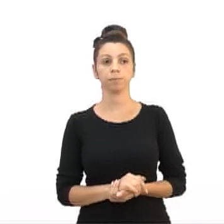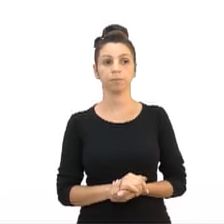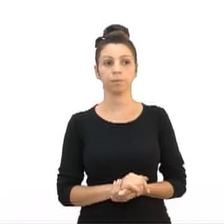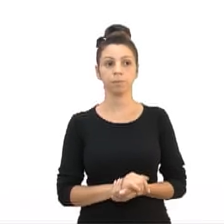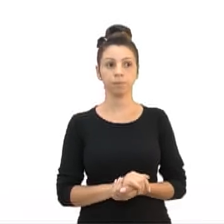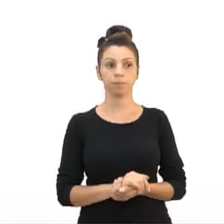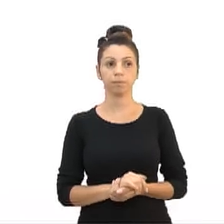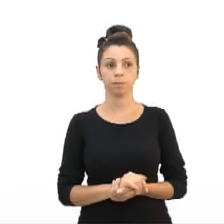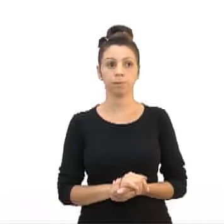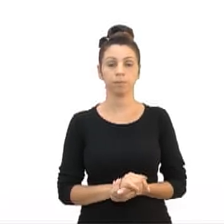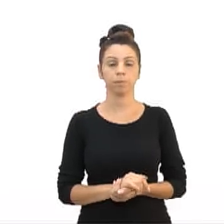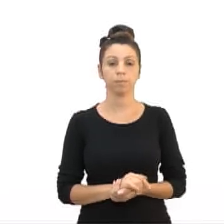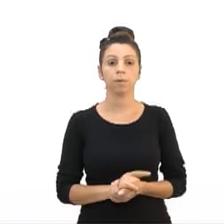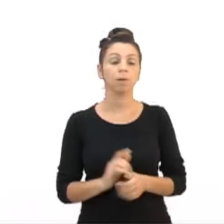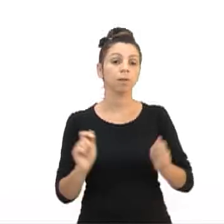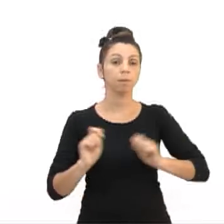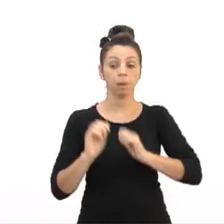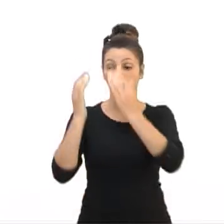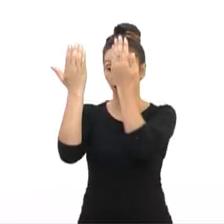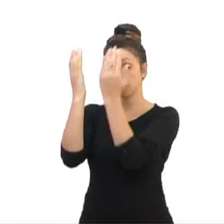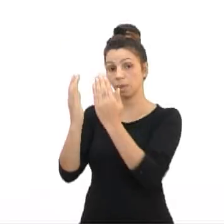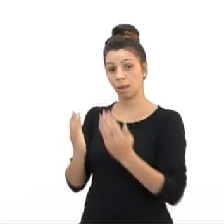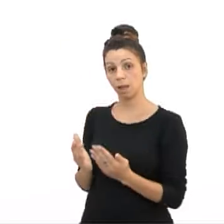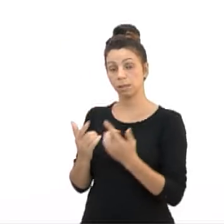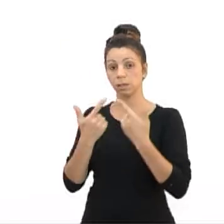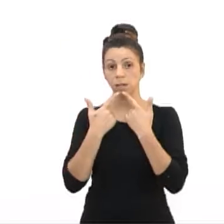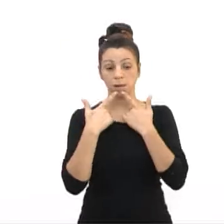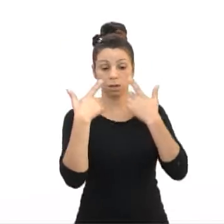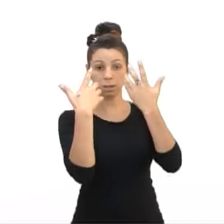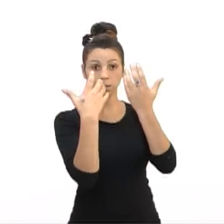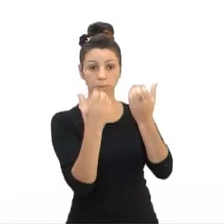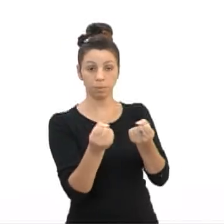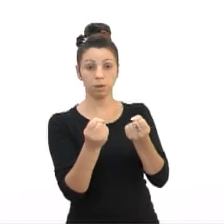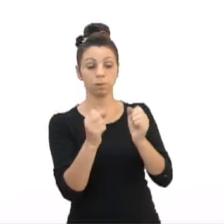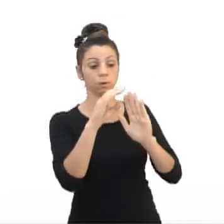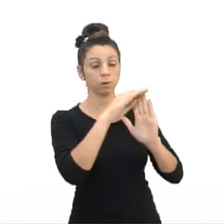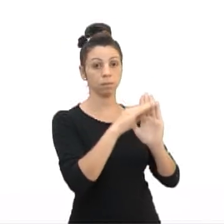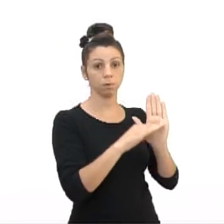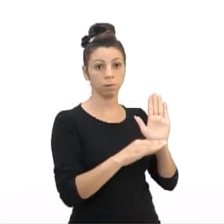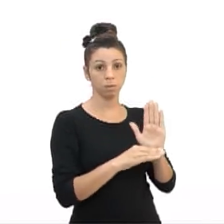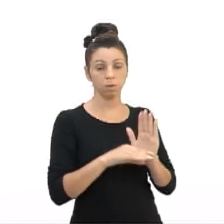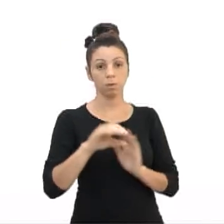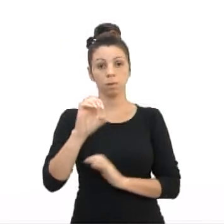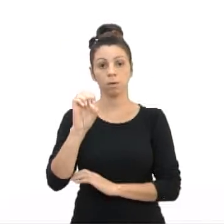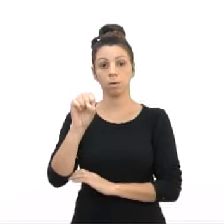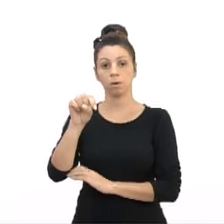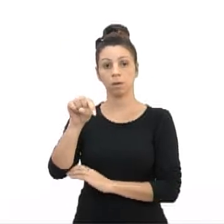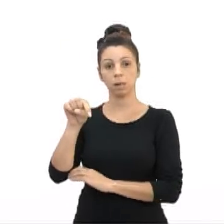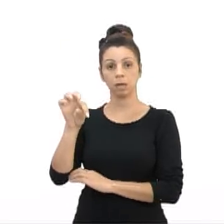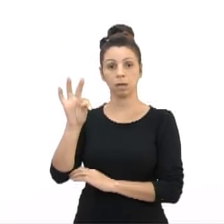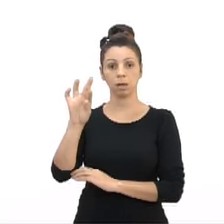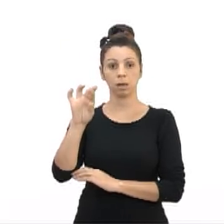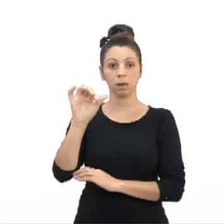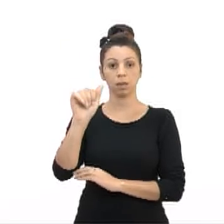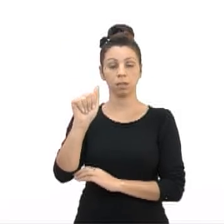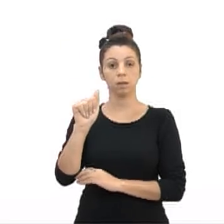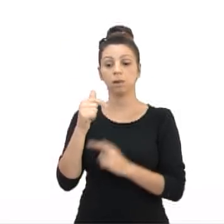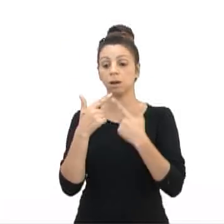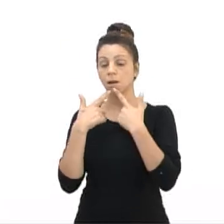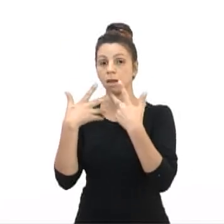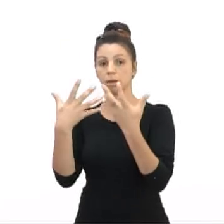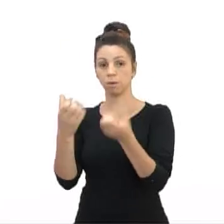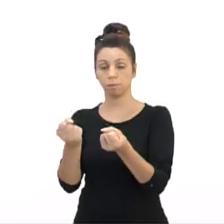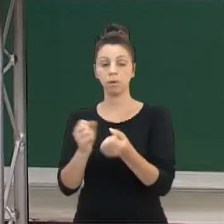relação aos aspectos linguísticos, hoje nós estudaremos um pouquinho dos elementos extralinguísticos, né? São aqueles elementos